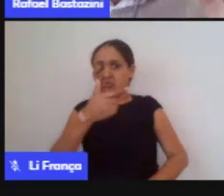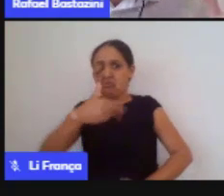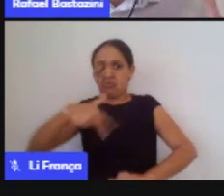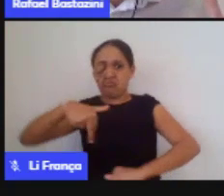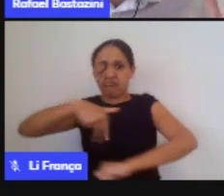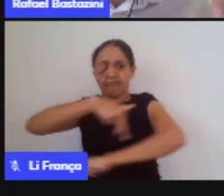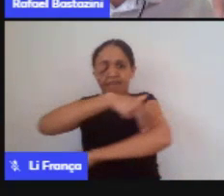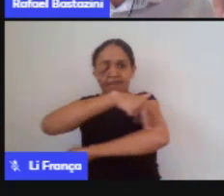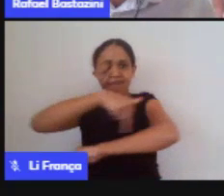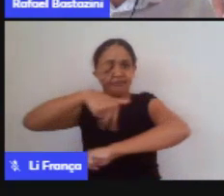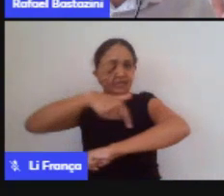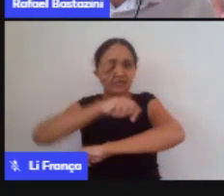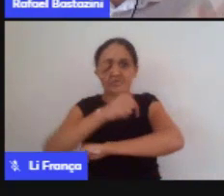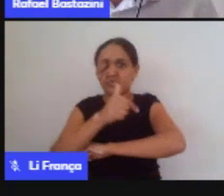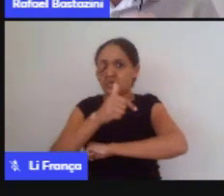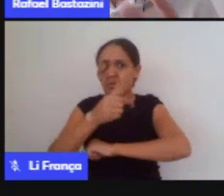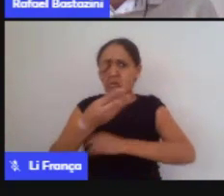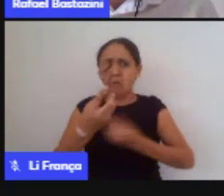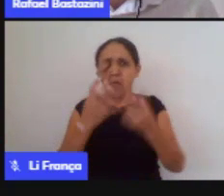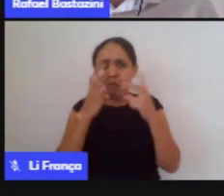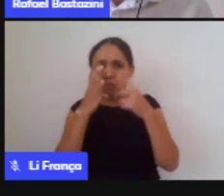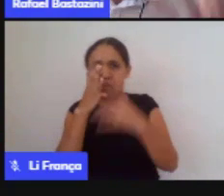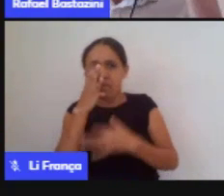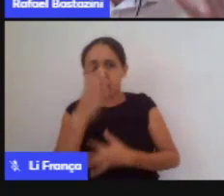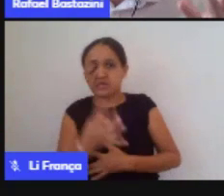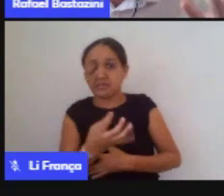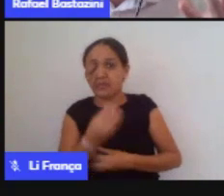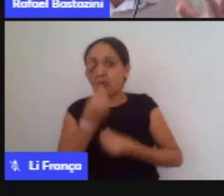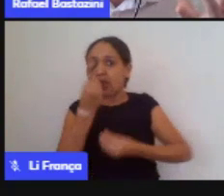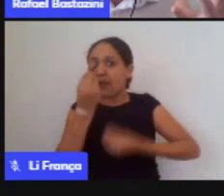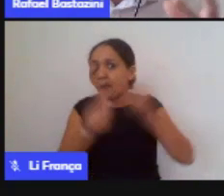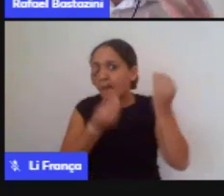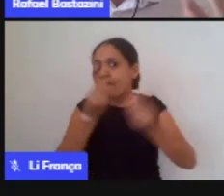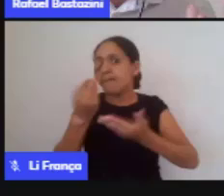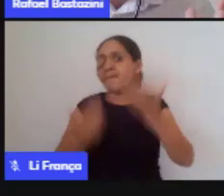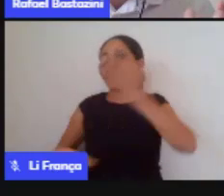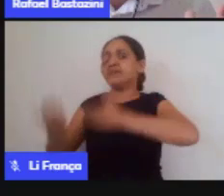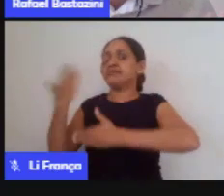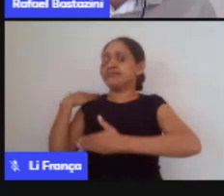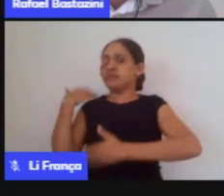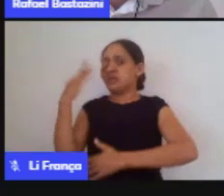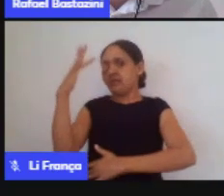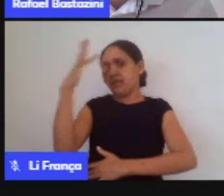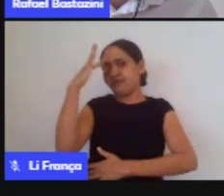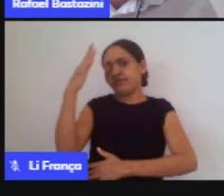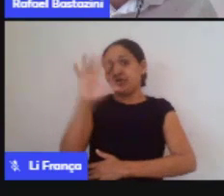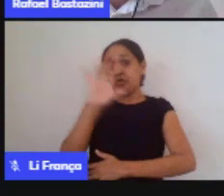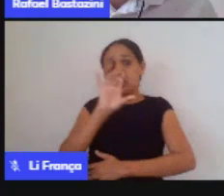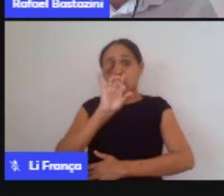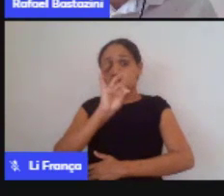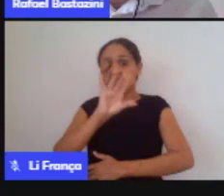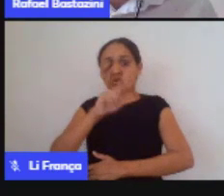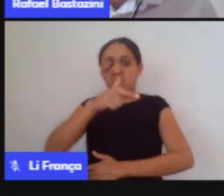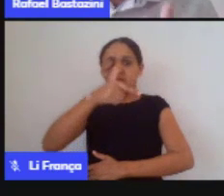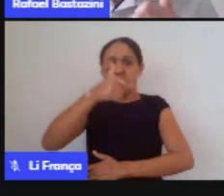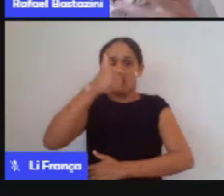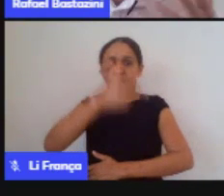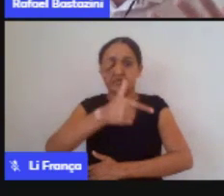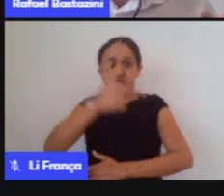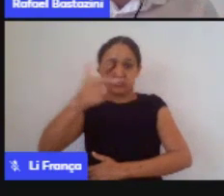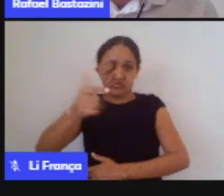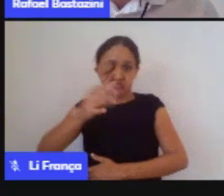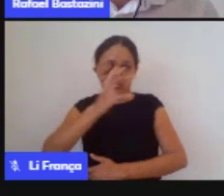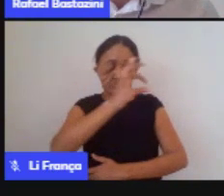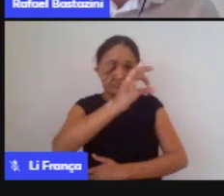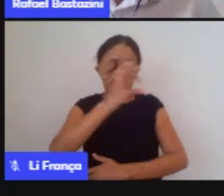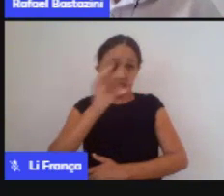Então perceba como que nossa cidade era. Olha essa estatística e imagina. Só 22% das ruas de Campo Grande eram pavimentadas. Hoje